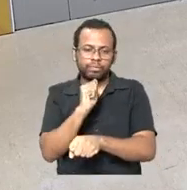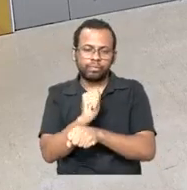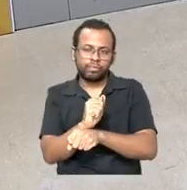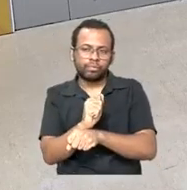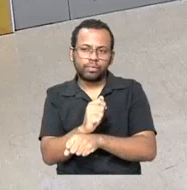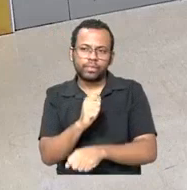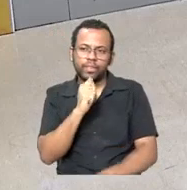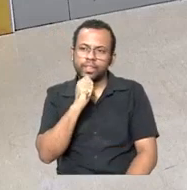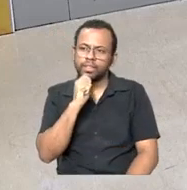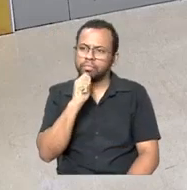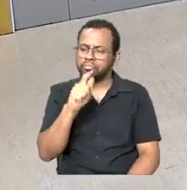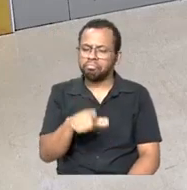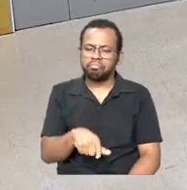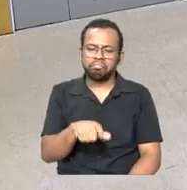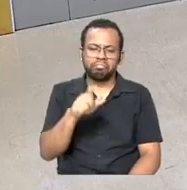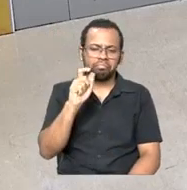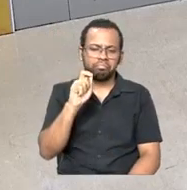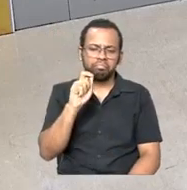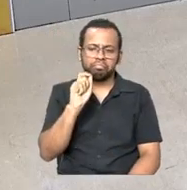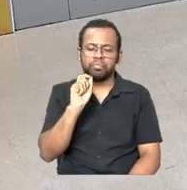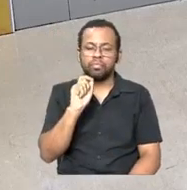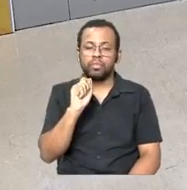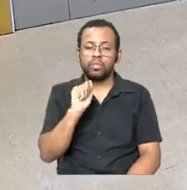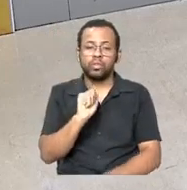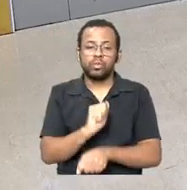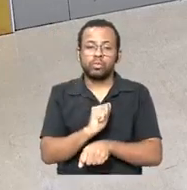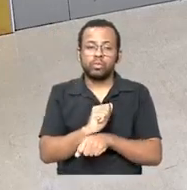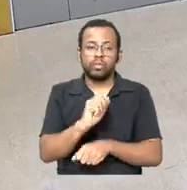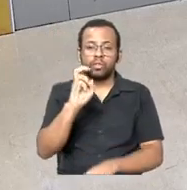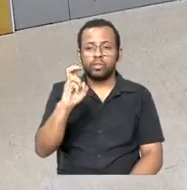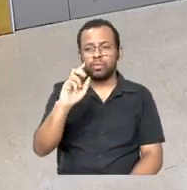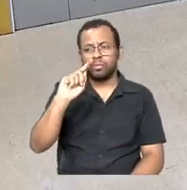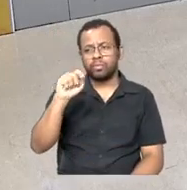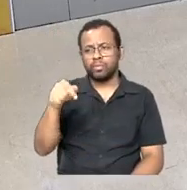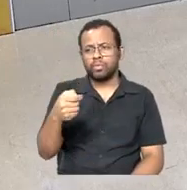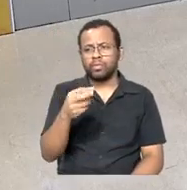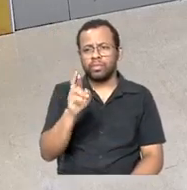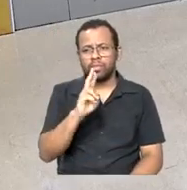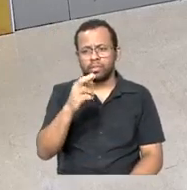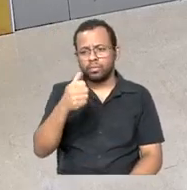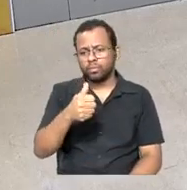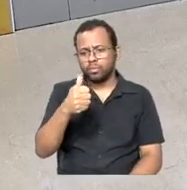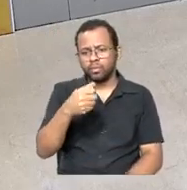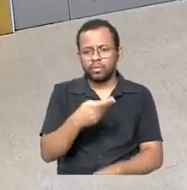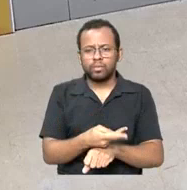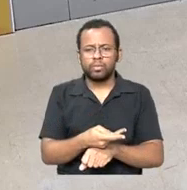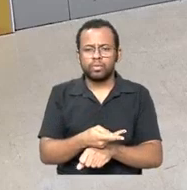espera não foi ainda decisiva mas tá pertinho r$ 5.000 no primeiro prêmio